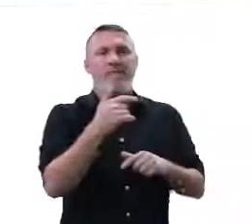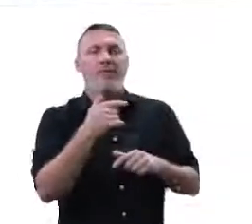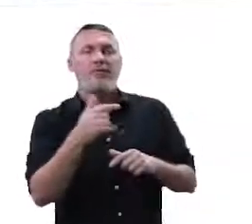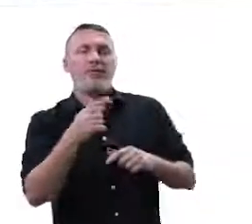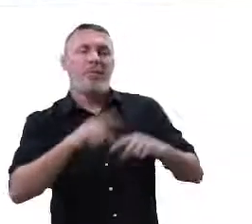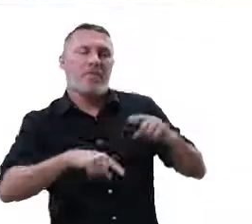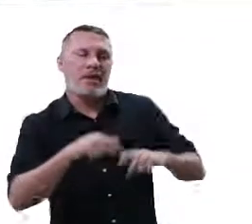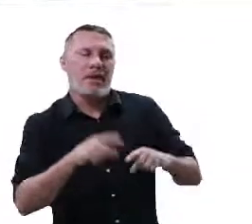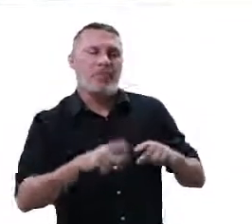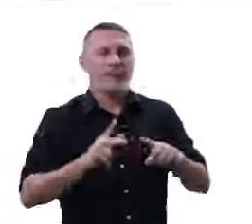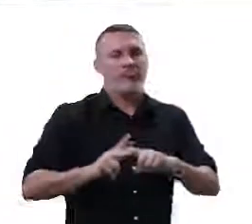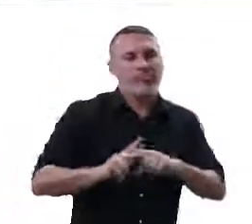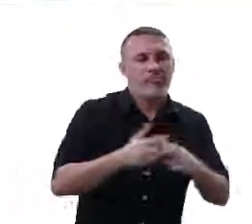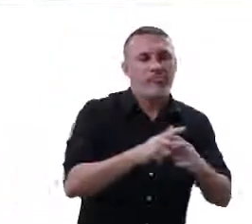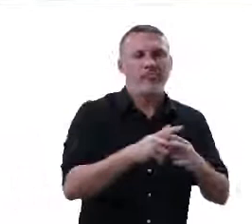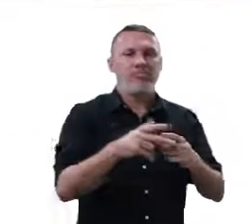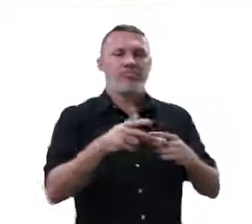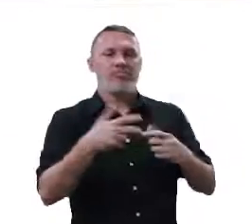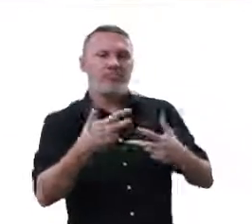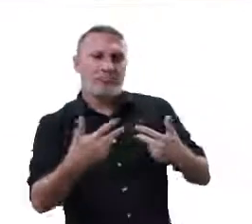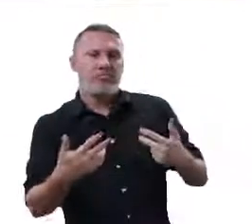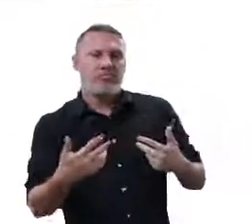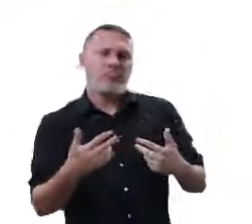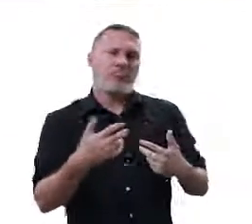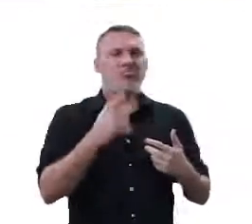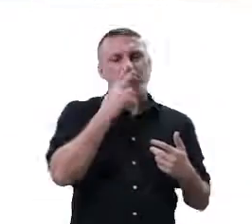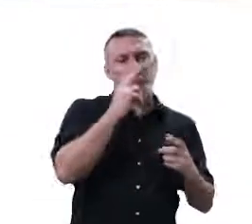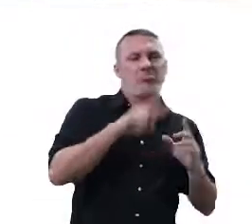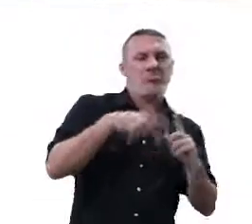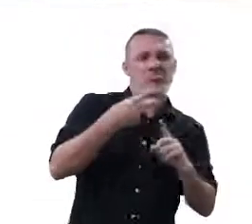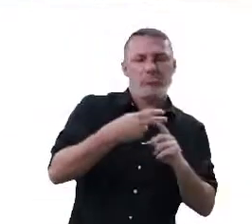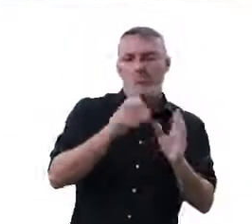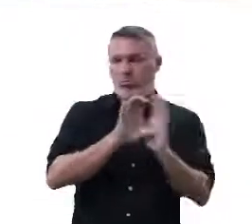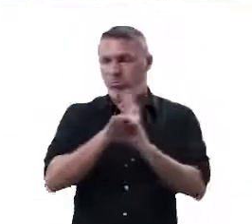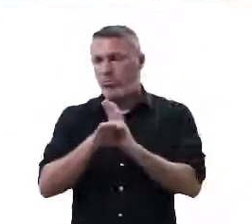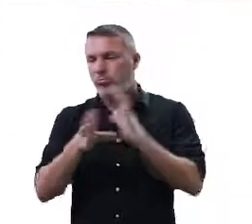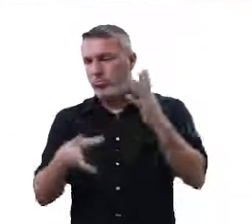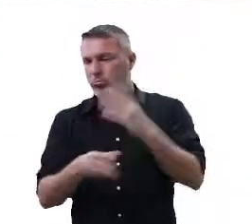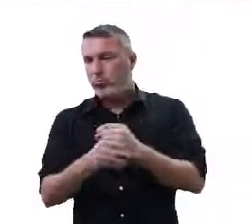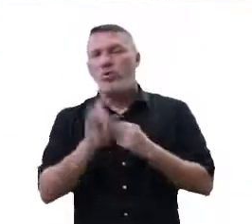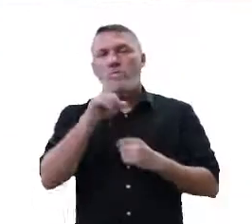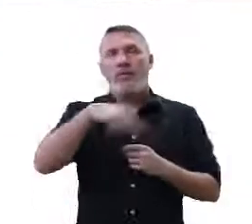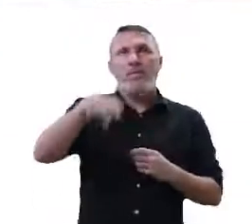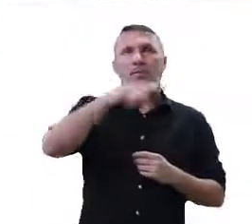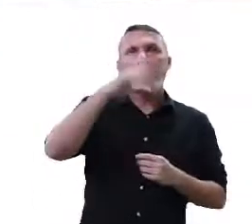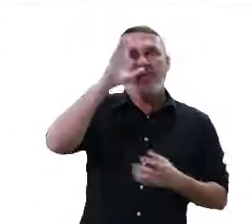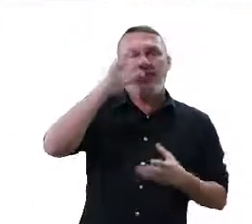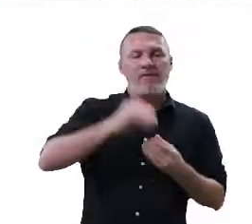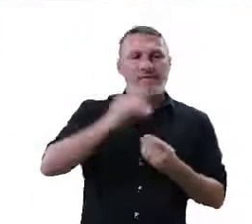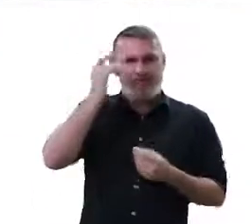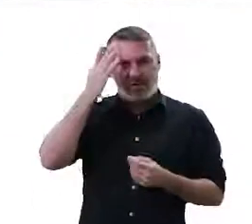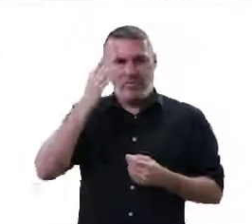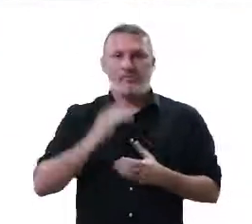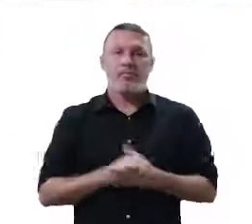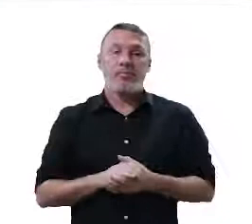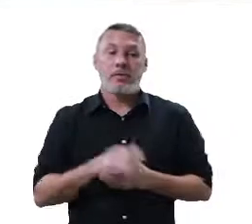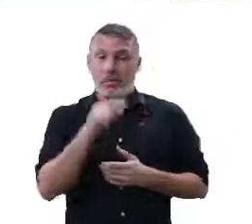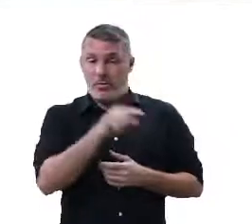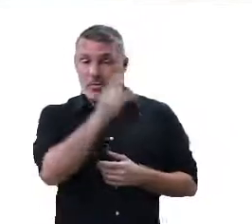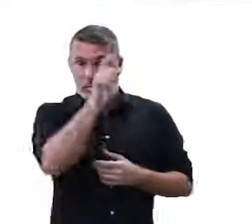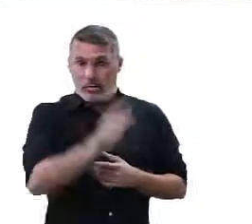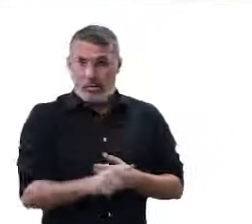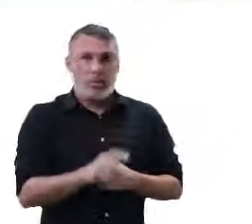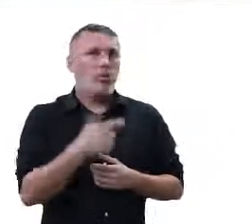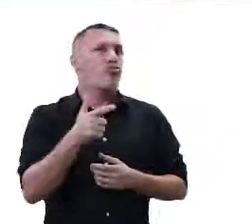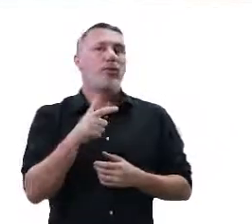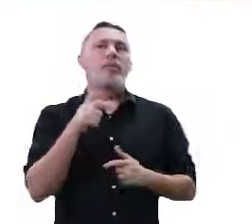produção, né? Estou exagerando aí no conceito, mas de qualquer maneira apenas para facilitar o entendimento, ele